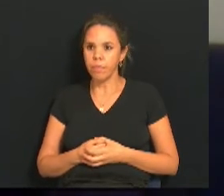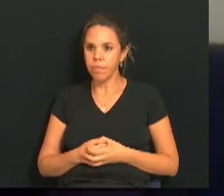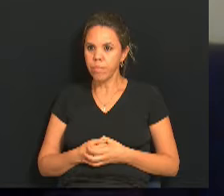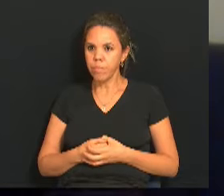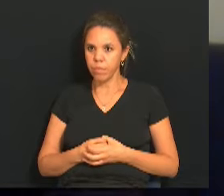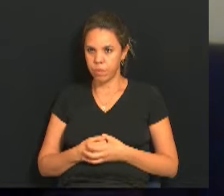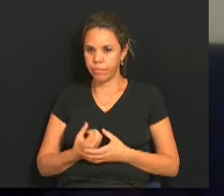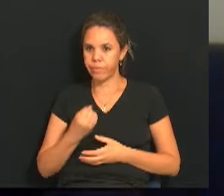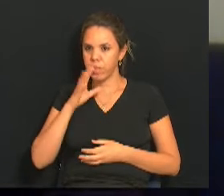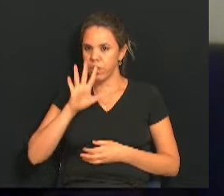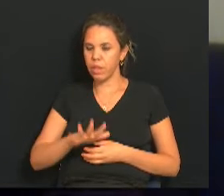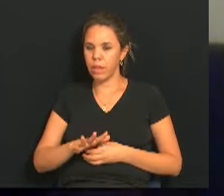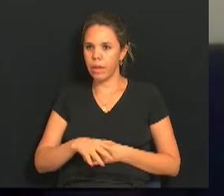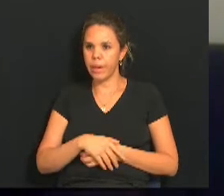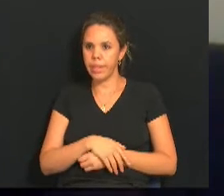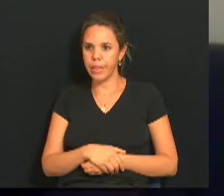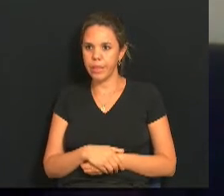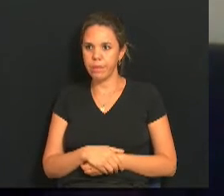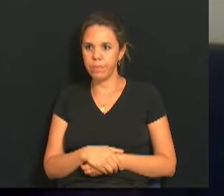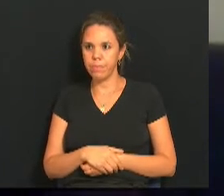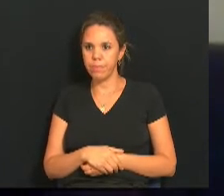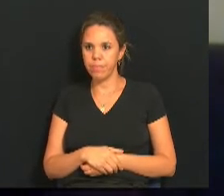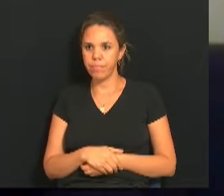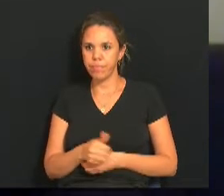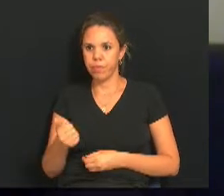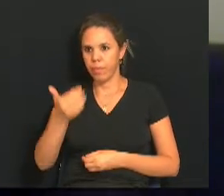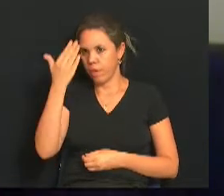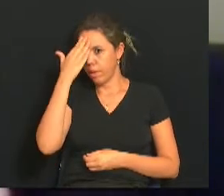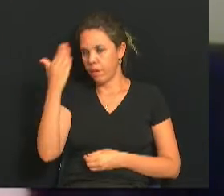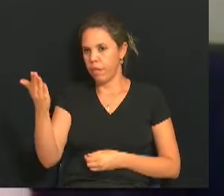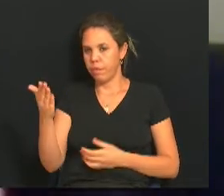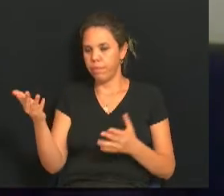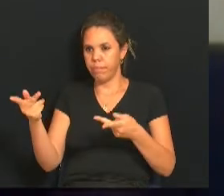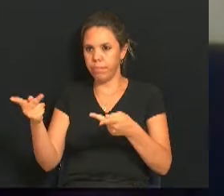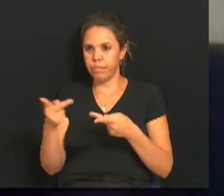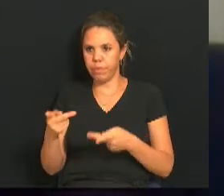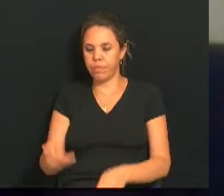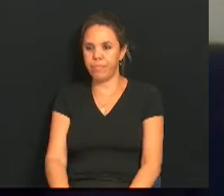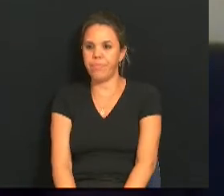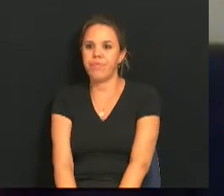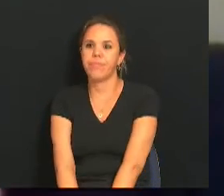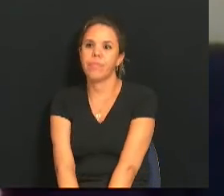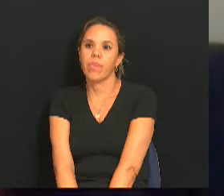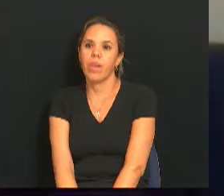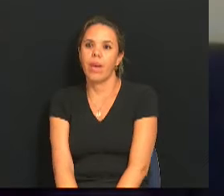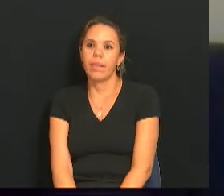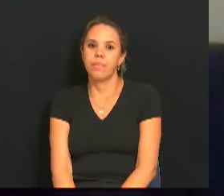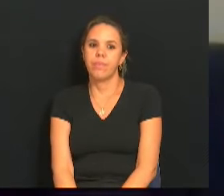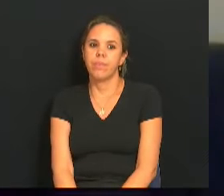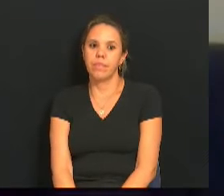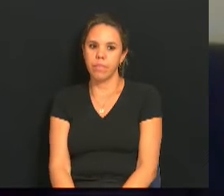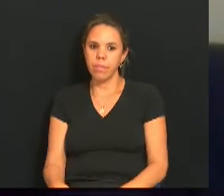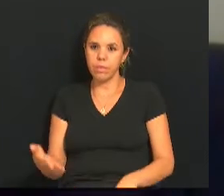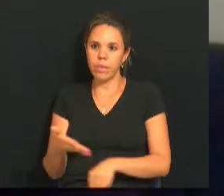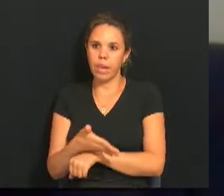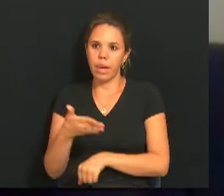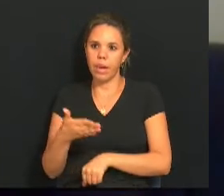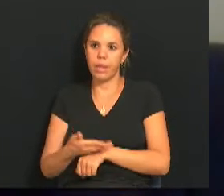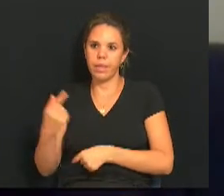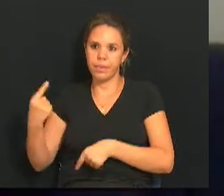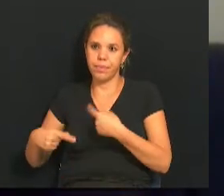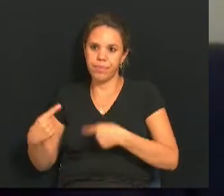Boa tarde. Primeiramente, agradecer o convite para que a gente também pudesse participar desse